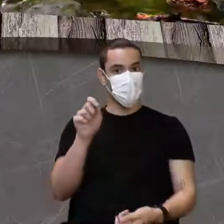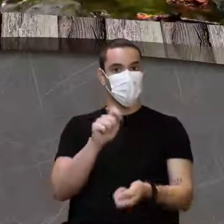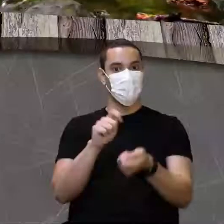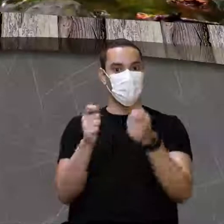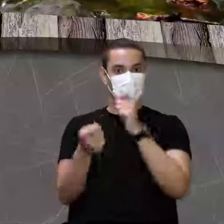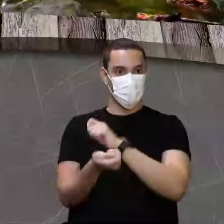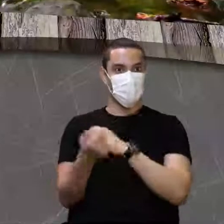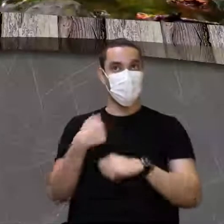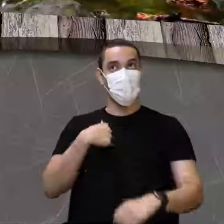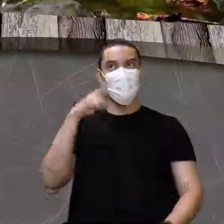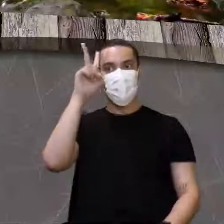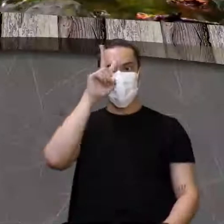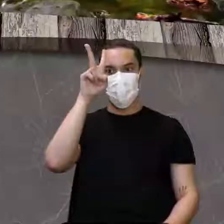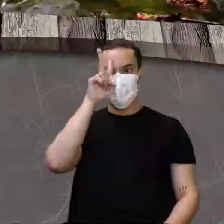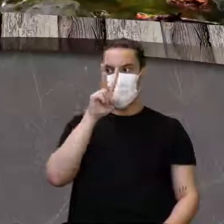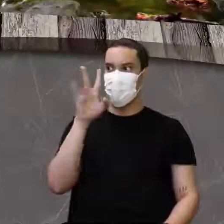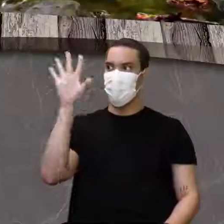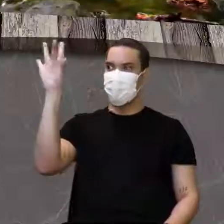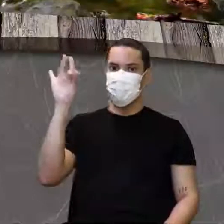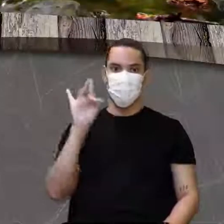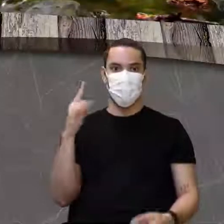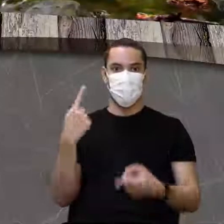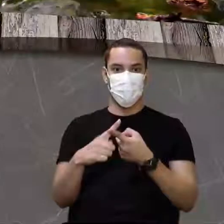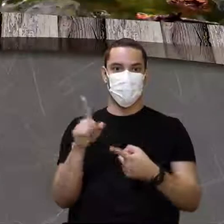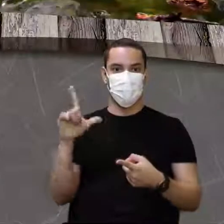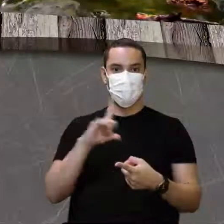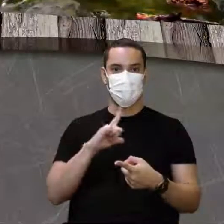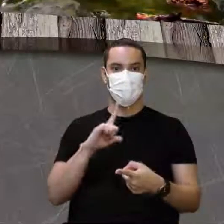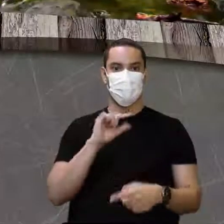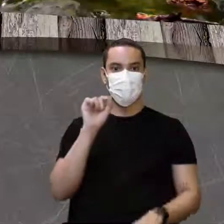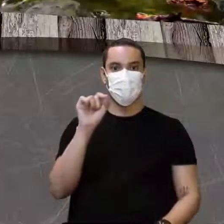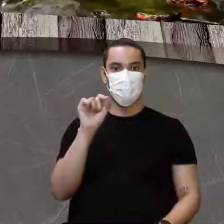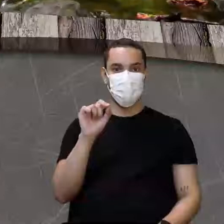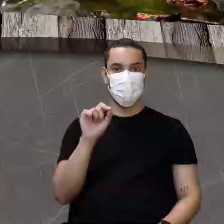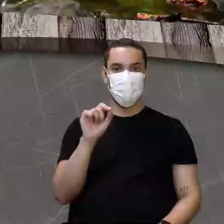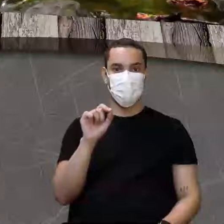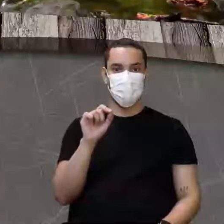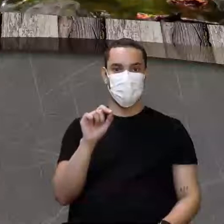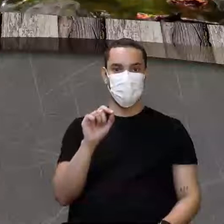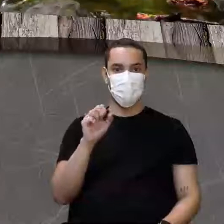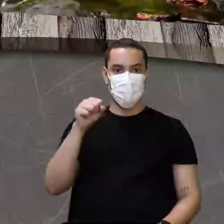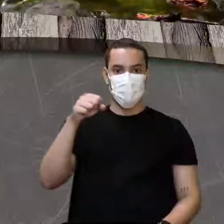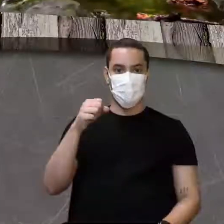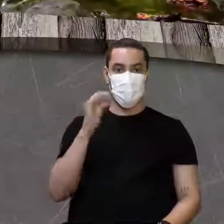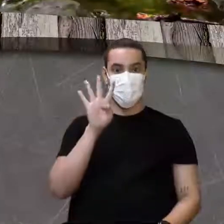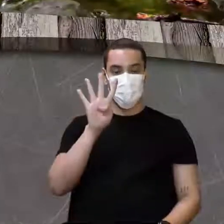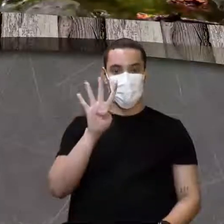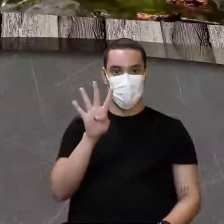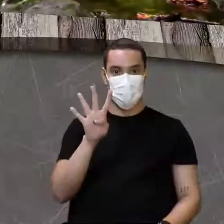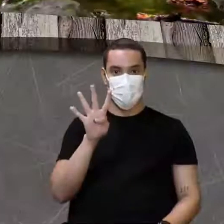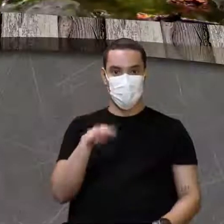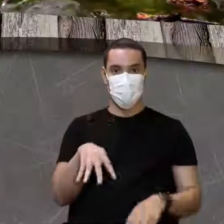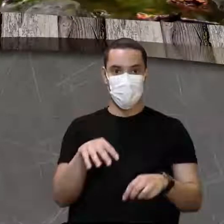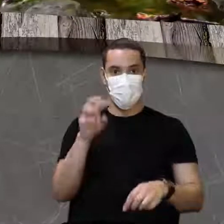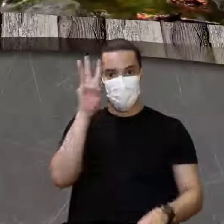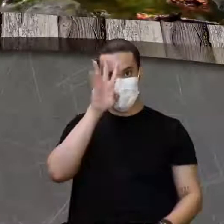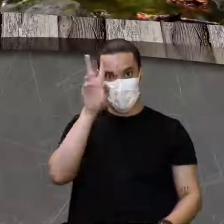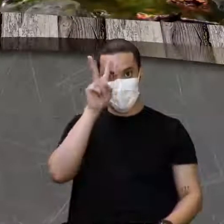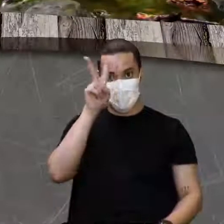depois a gente lembra de outra, né? Esses animais, eles têm 4, né, dedozinhos. E aí